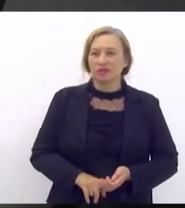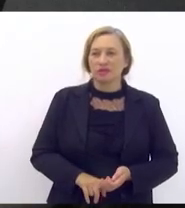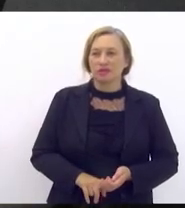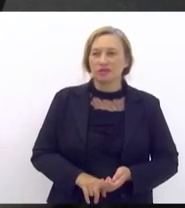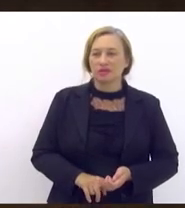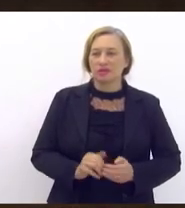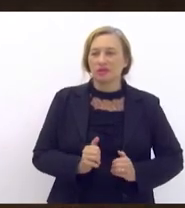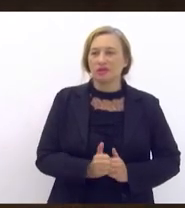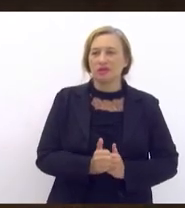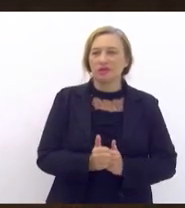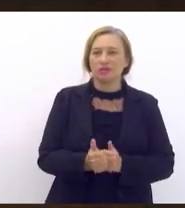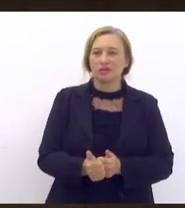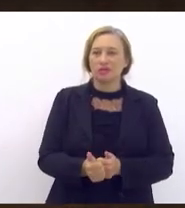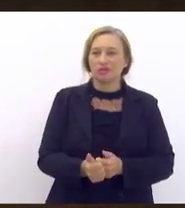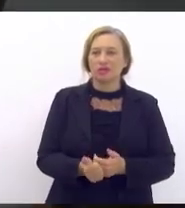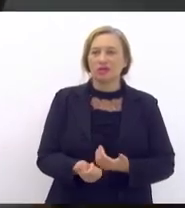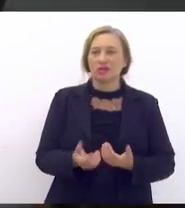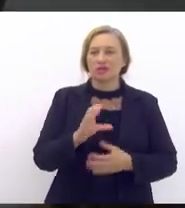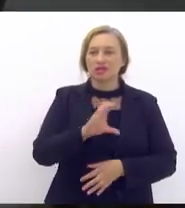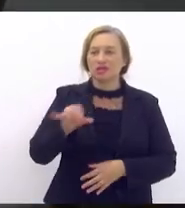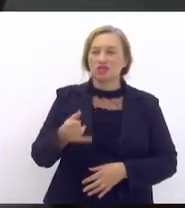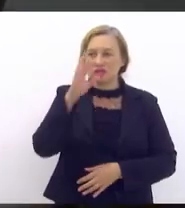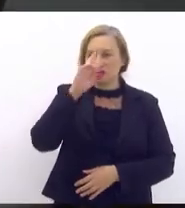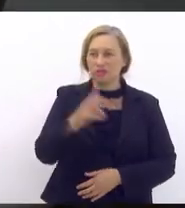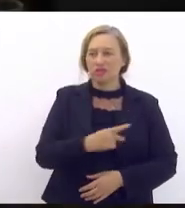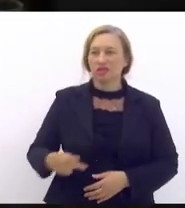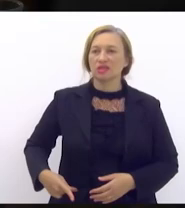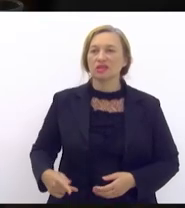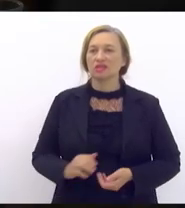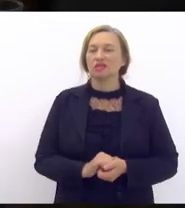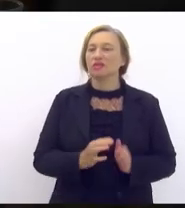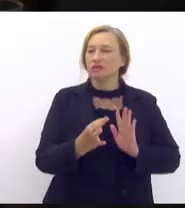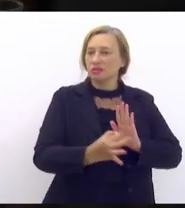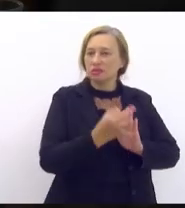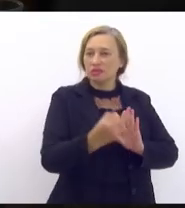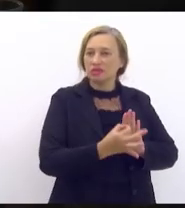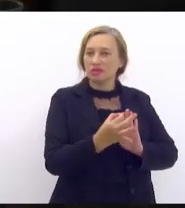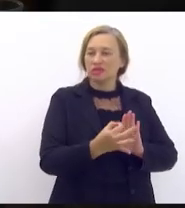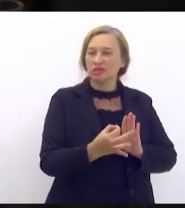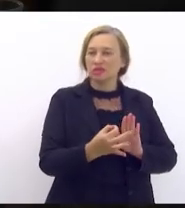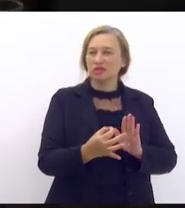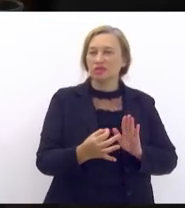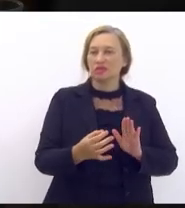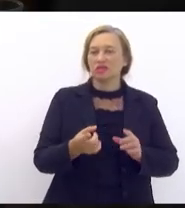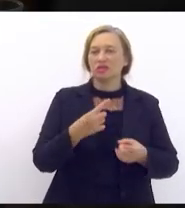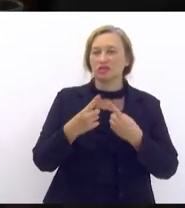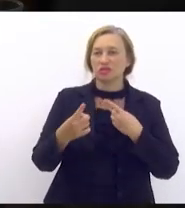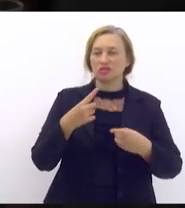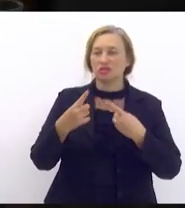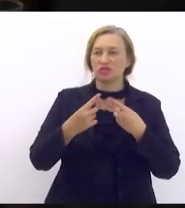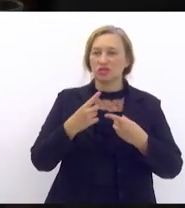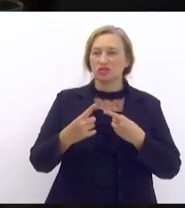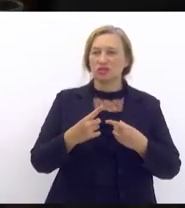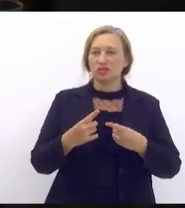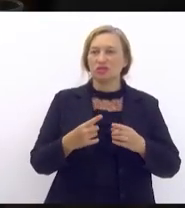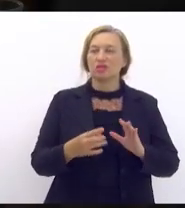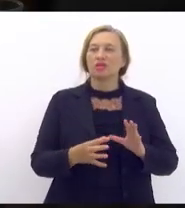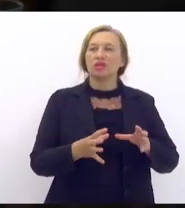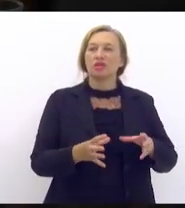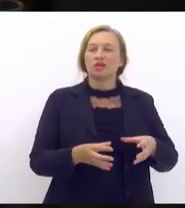Acompanho o parecer da CCJ, senhora presidente. Com os pareceres emitidos, em votação, o parecer da